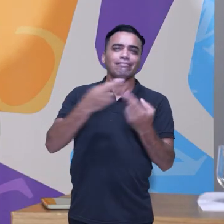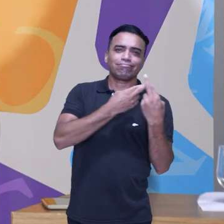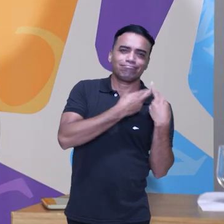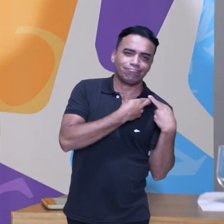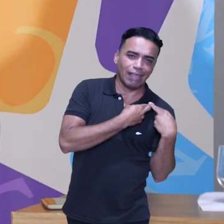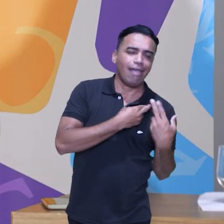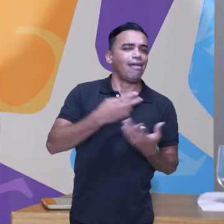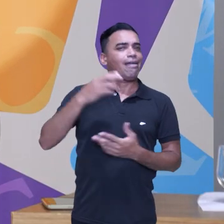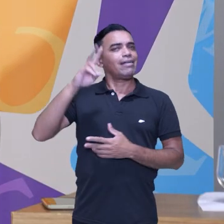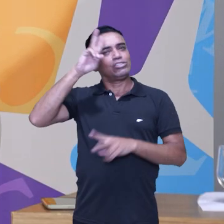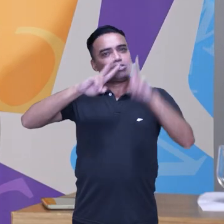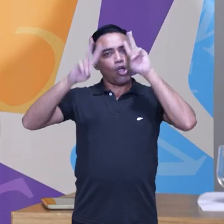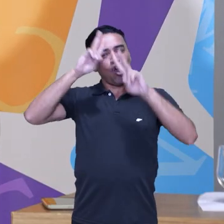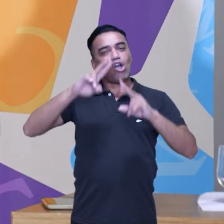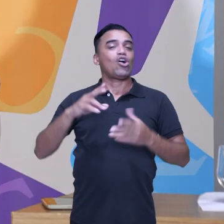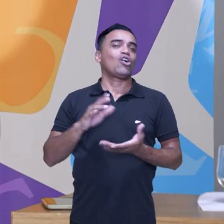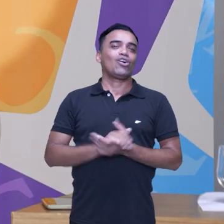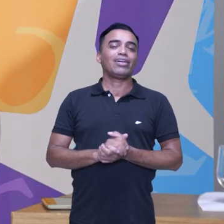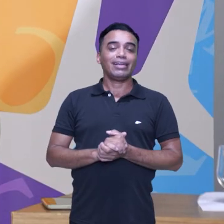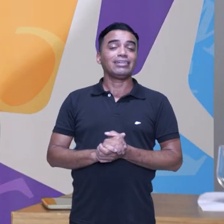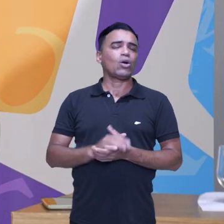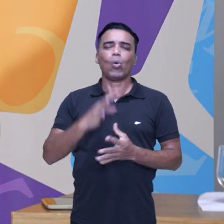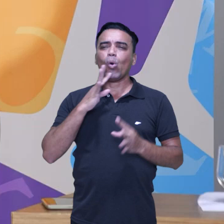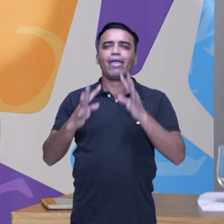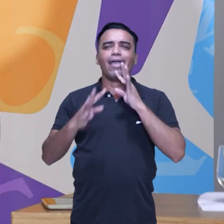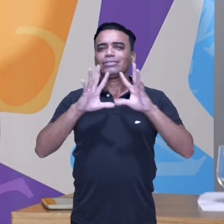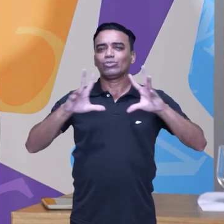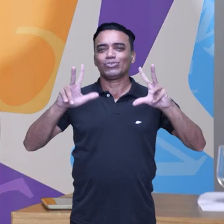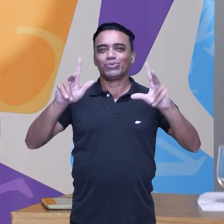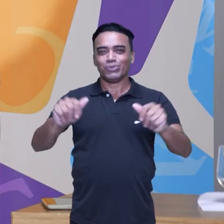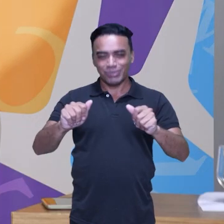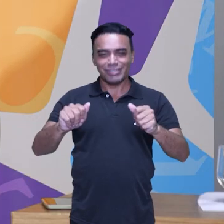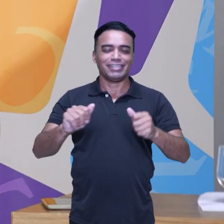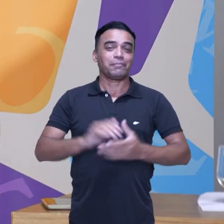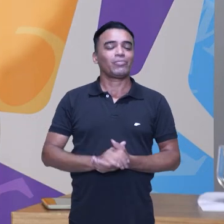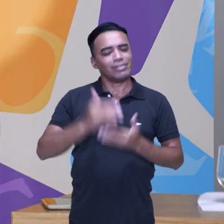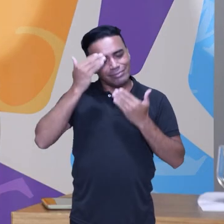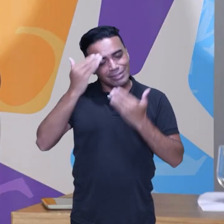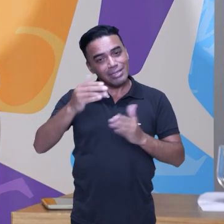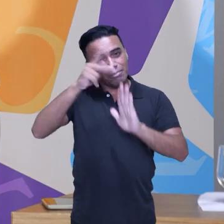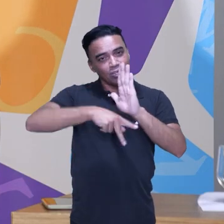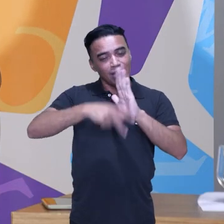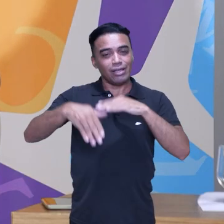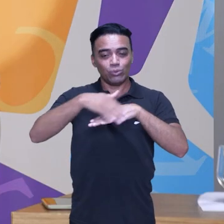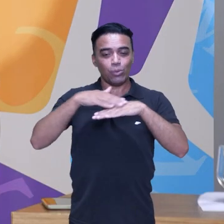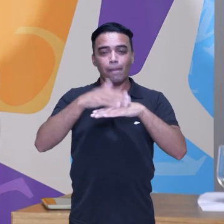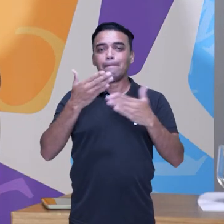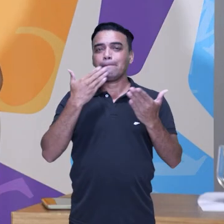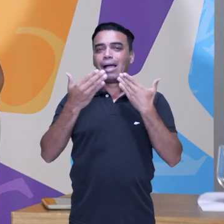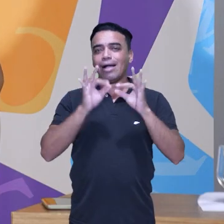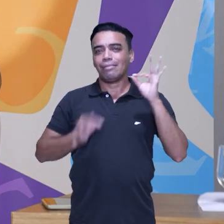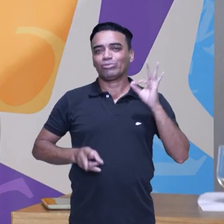né, comigo. A gente mora numa cidade de 100 mil habitantes, a gente conhece todo mundo. E eu queria agradecer mesmo, Sempre um Papo, a Joana, a